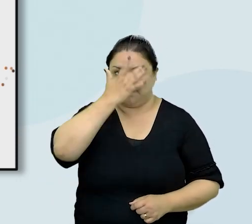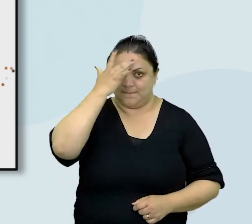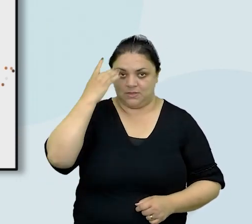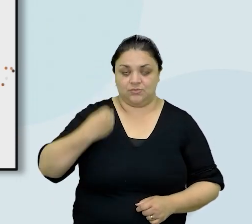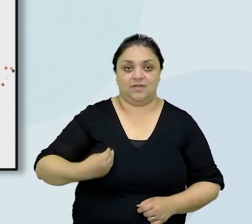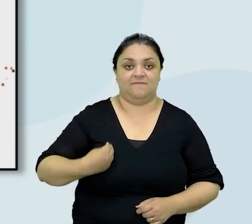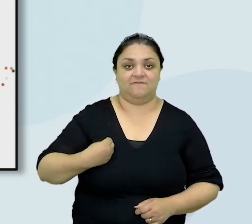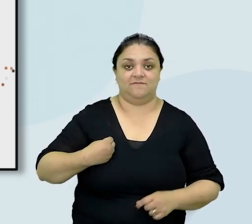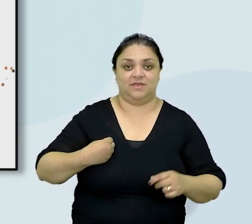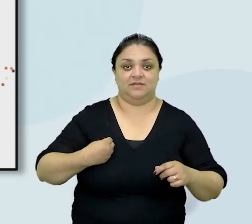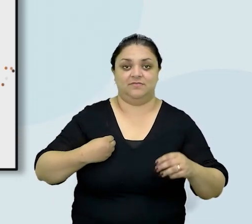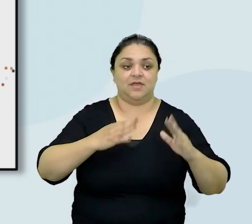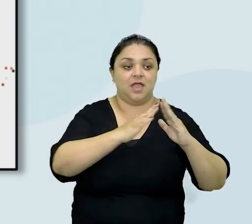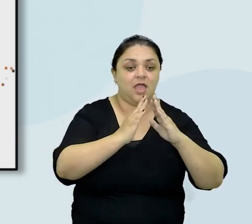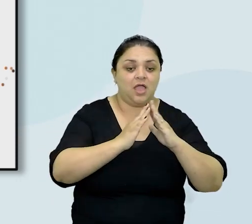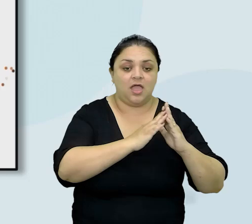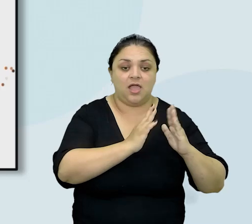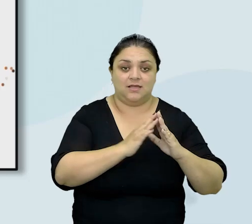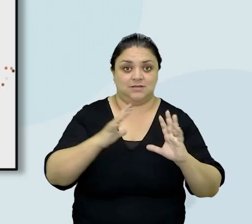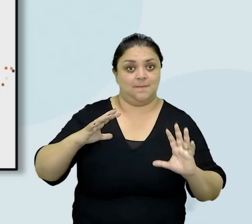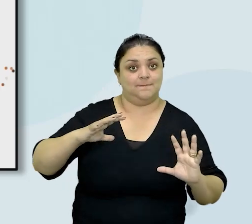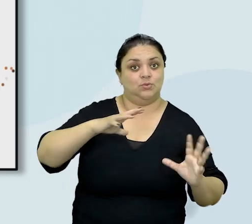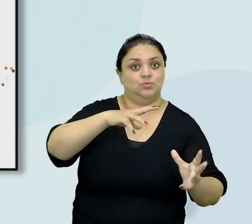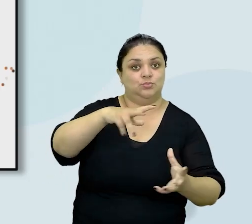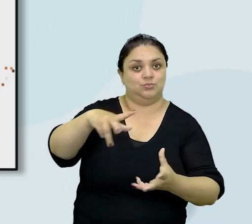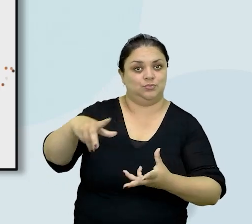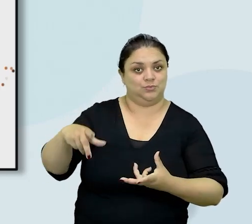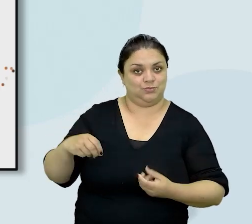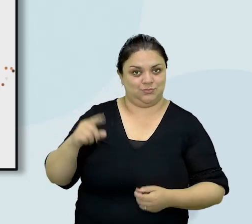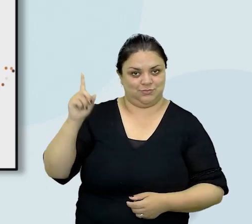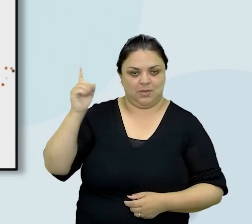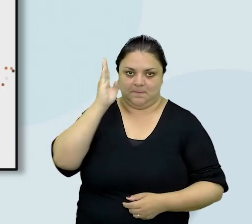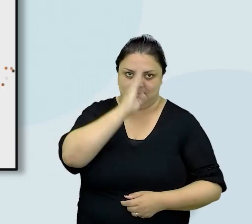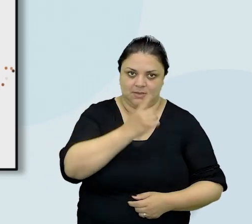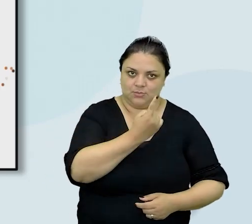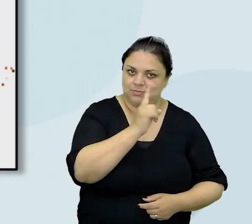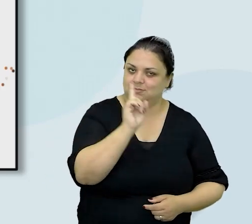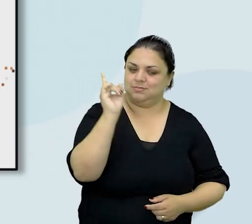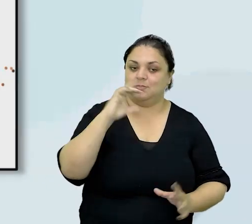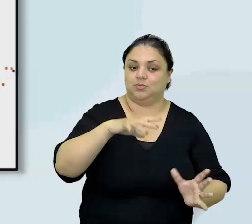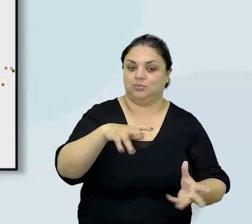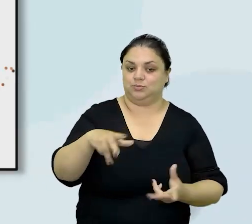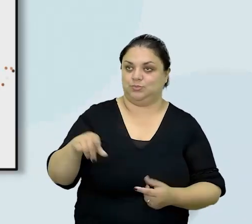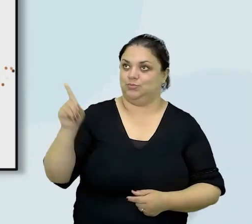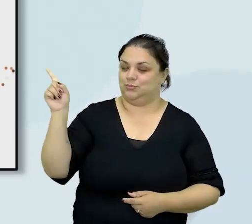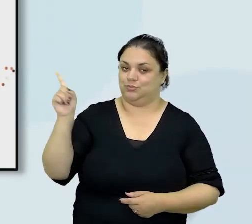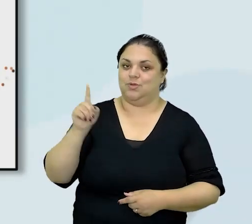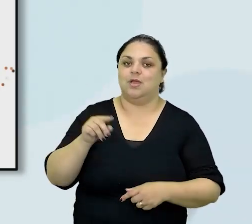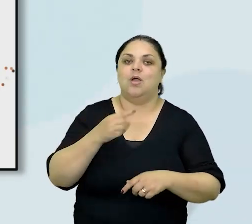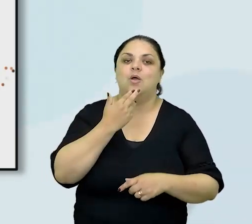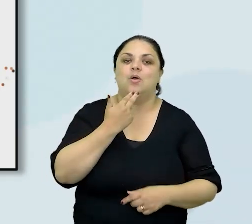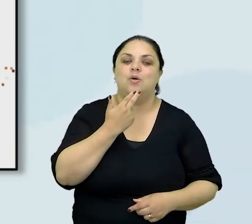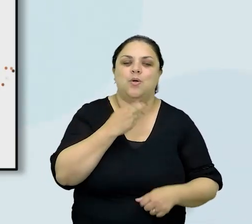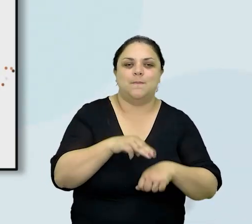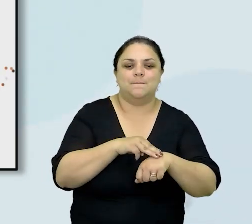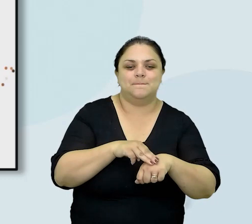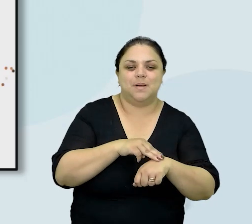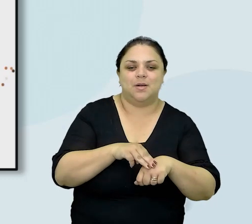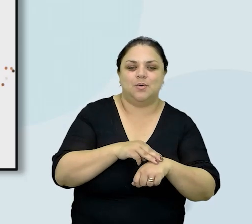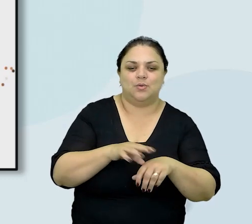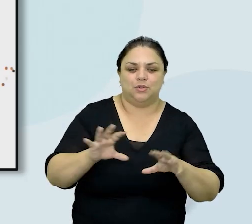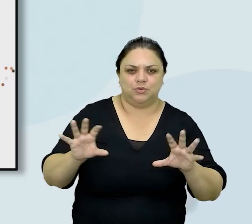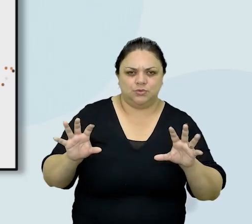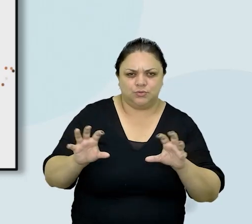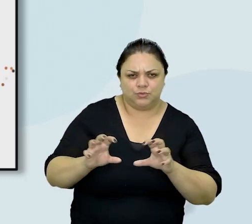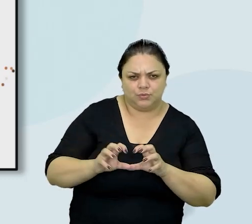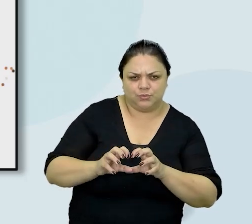populacional no mundo. Olha só que interessante. E aqui nós temos uma escala da cor marrom, do marrom mais